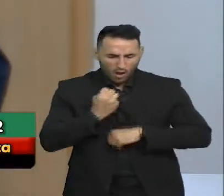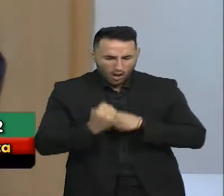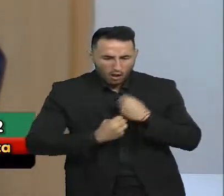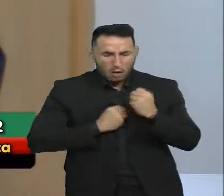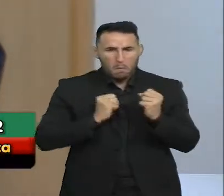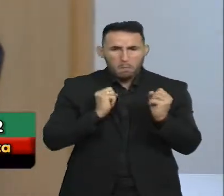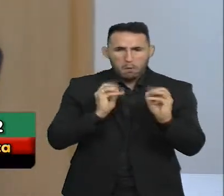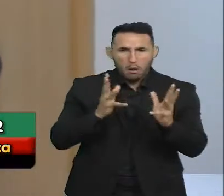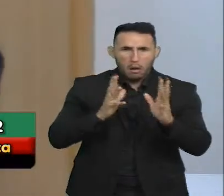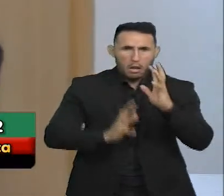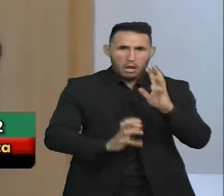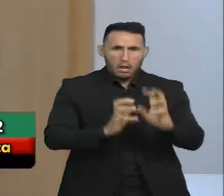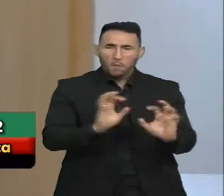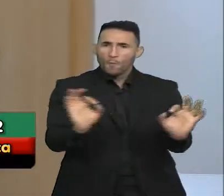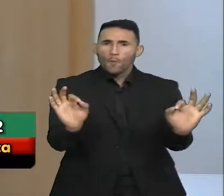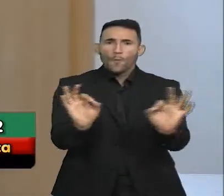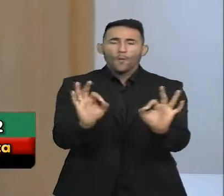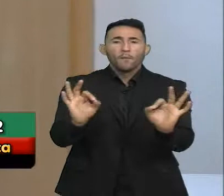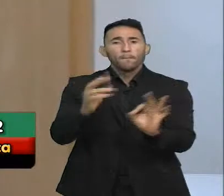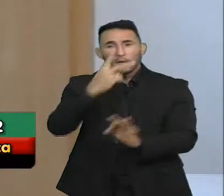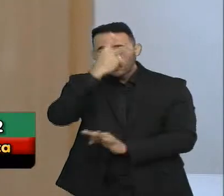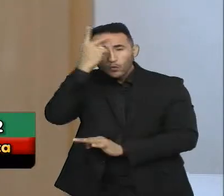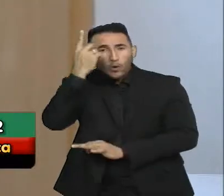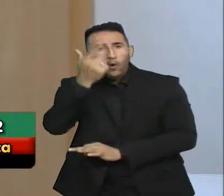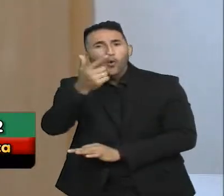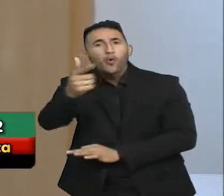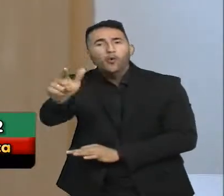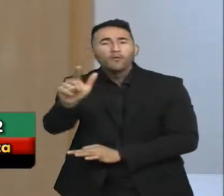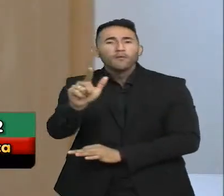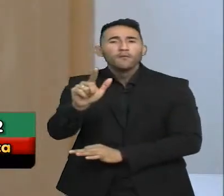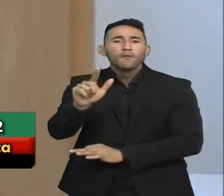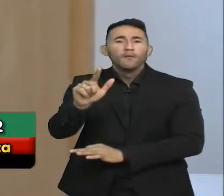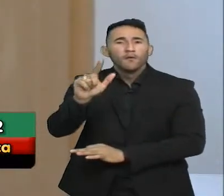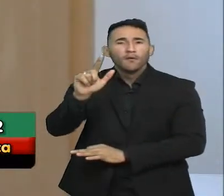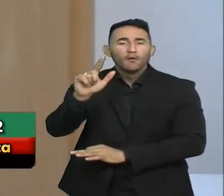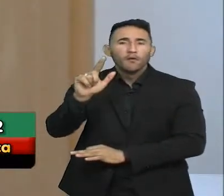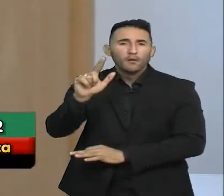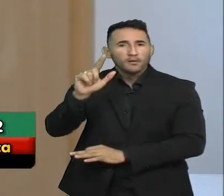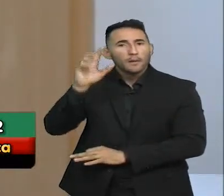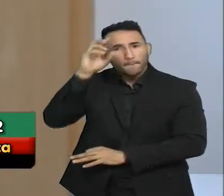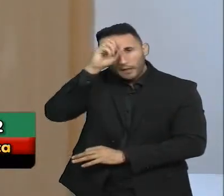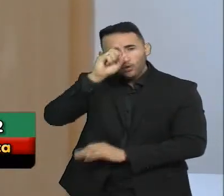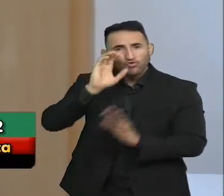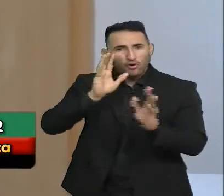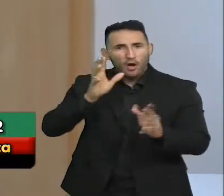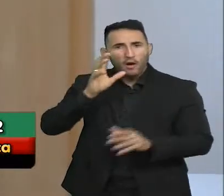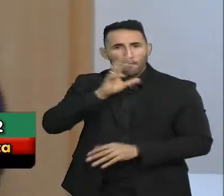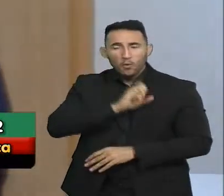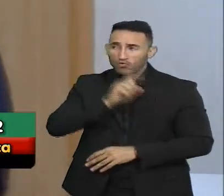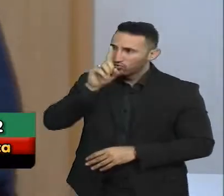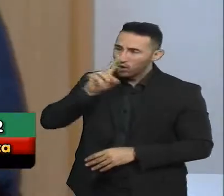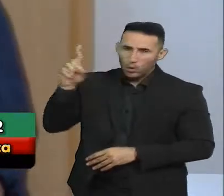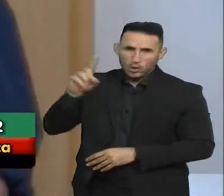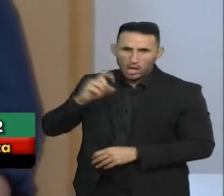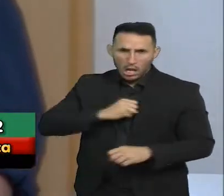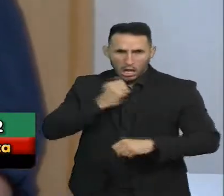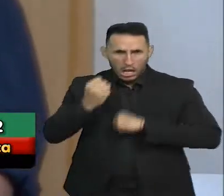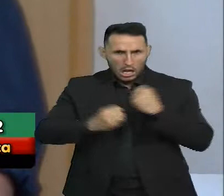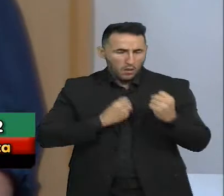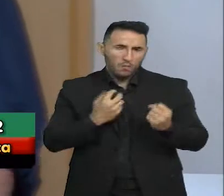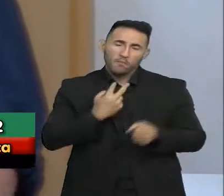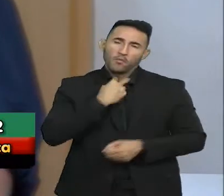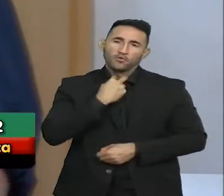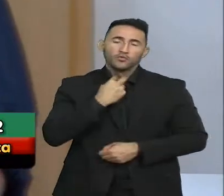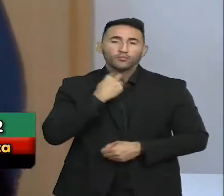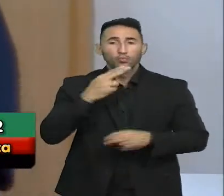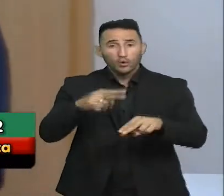entender que pessoas que aprendem esse amor ajam com ódio também. Por isso é importante, eu agradeço novamente